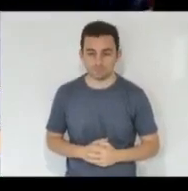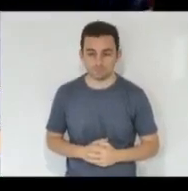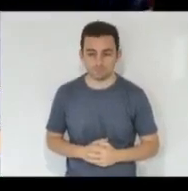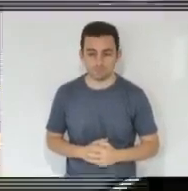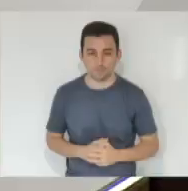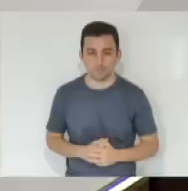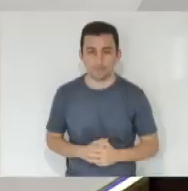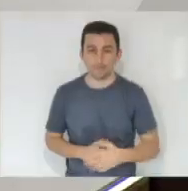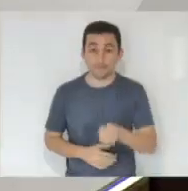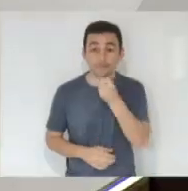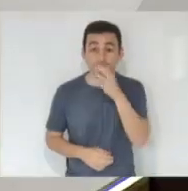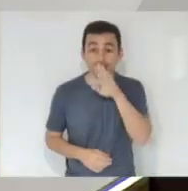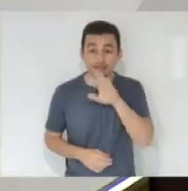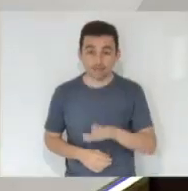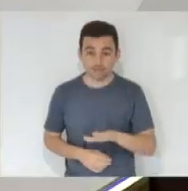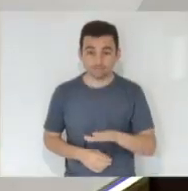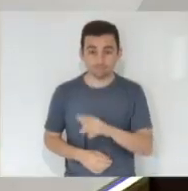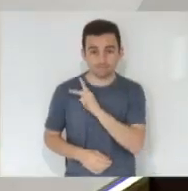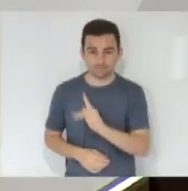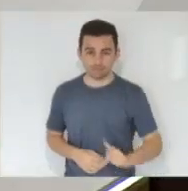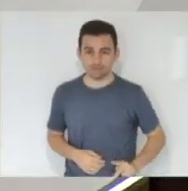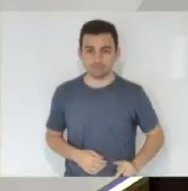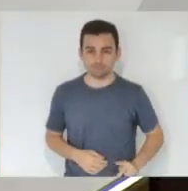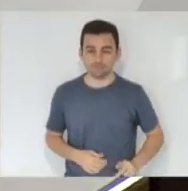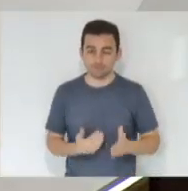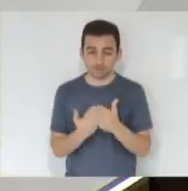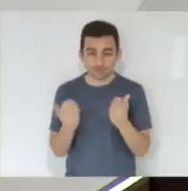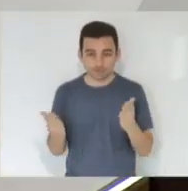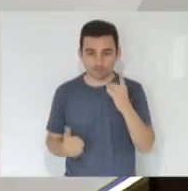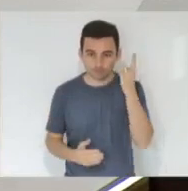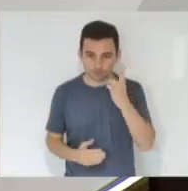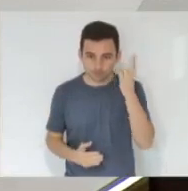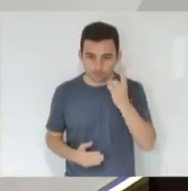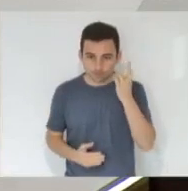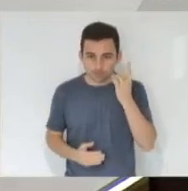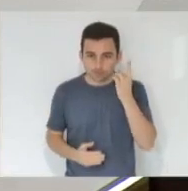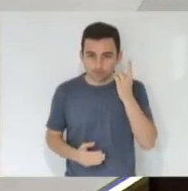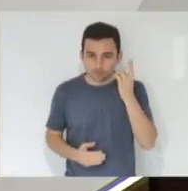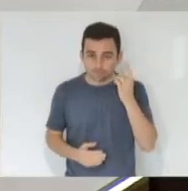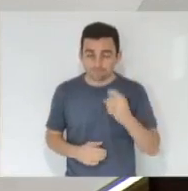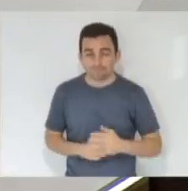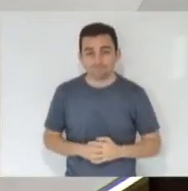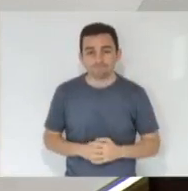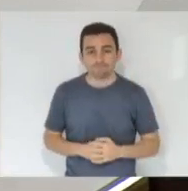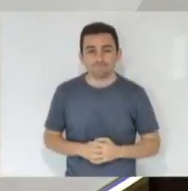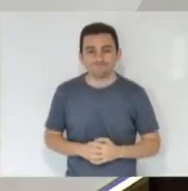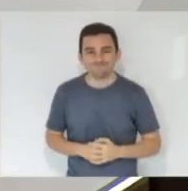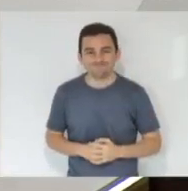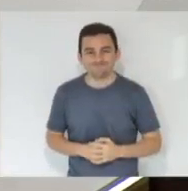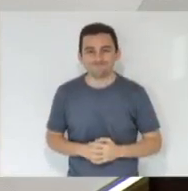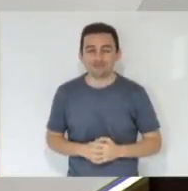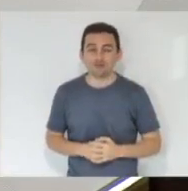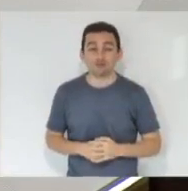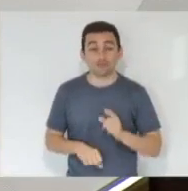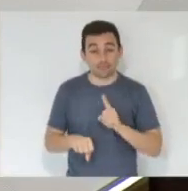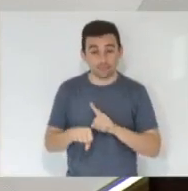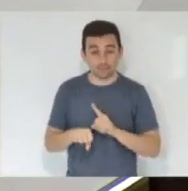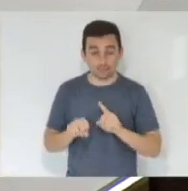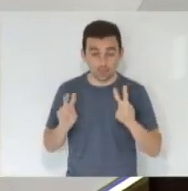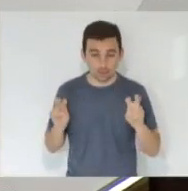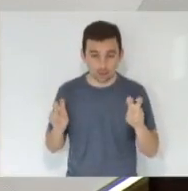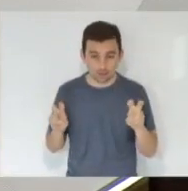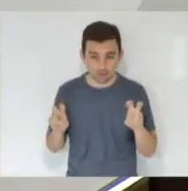Boa tarde, senhor presidente, senhoras e senhores deputados. Embora o tema